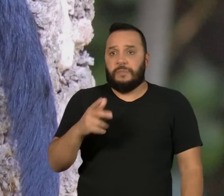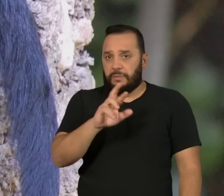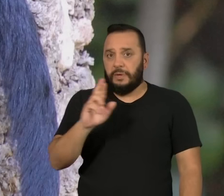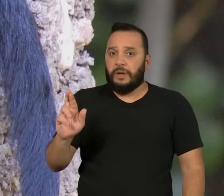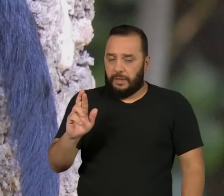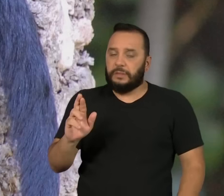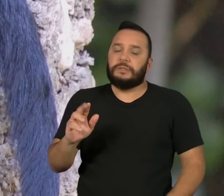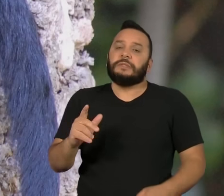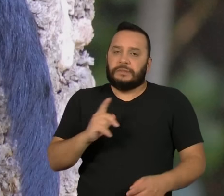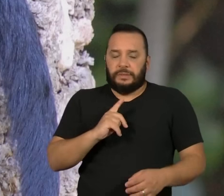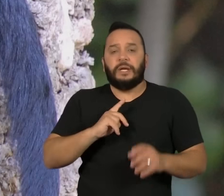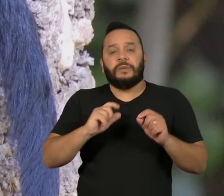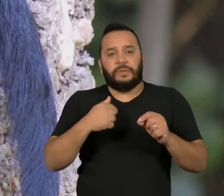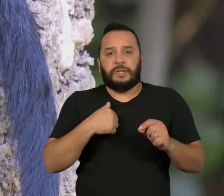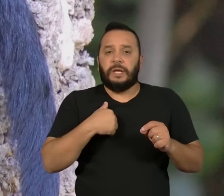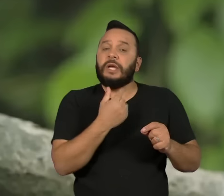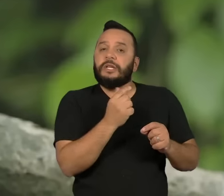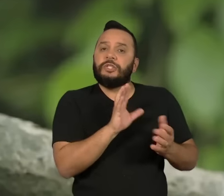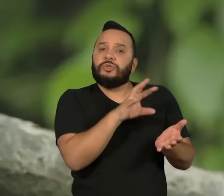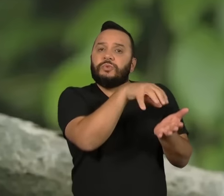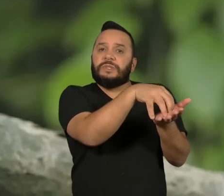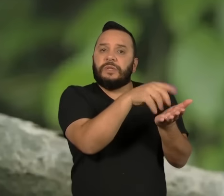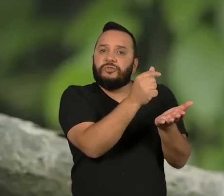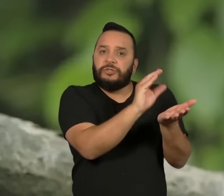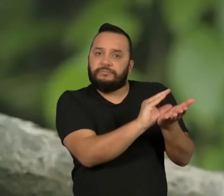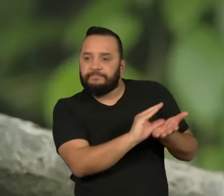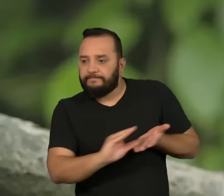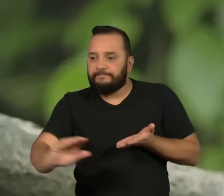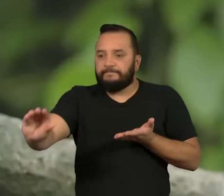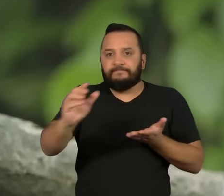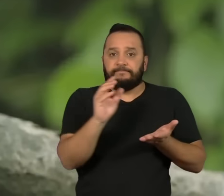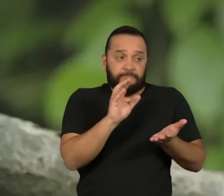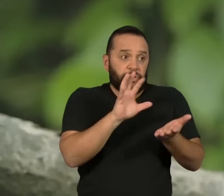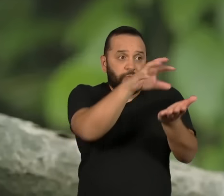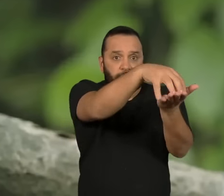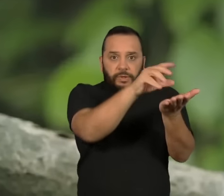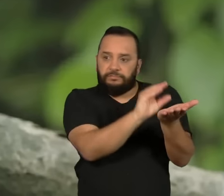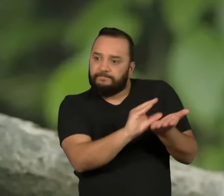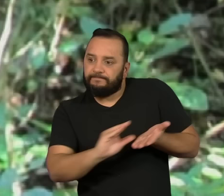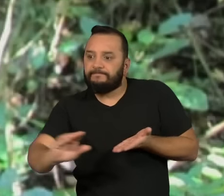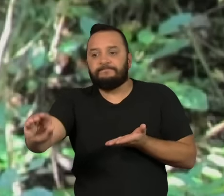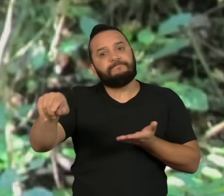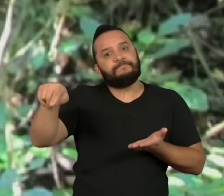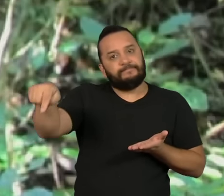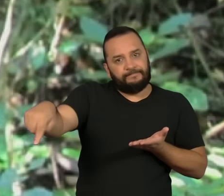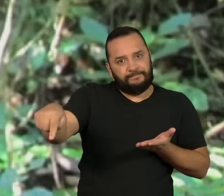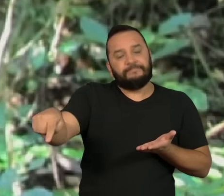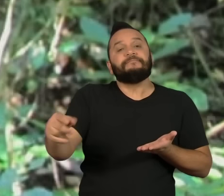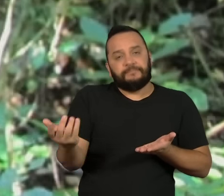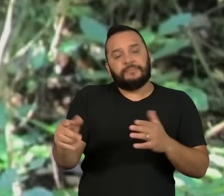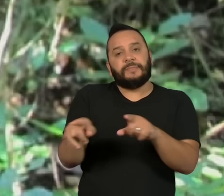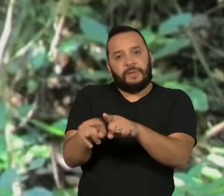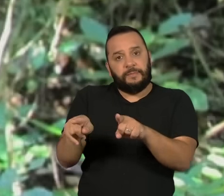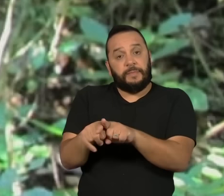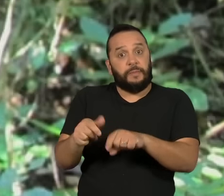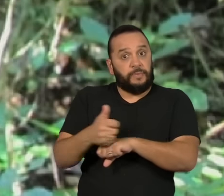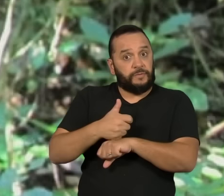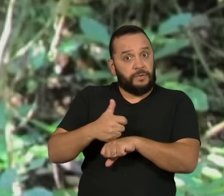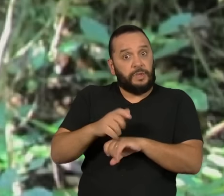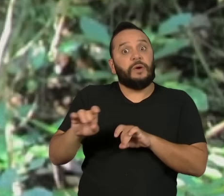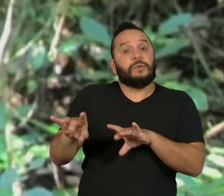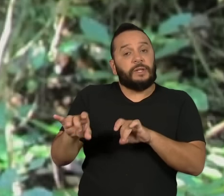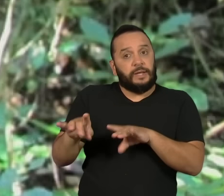do Fundo Colossal Foundation. A entidade apoia com recursos financeiros e colaboração técnica